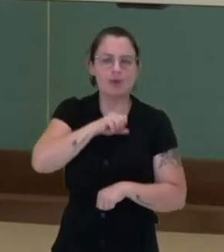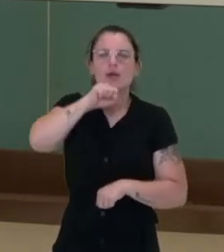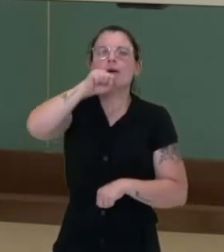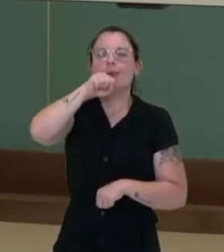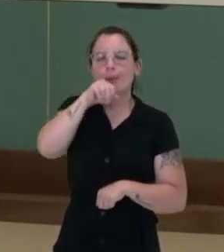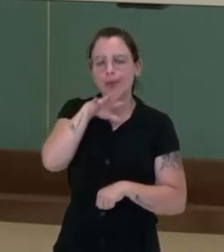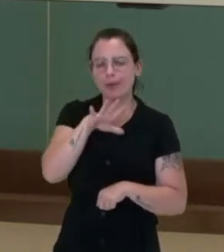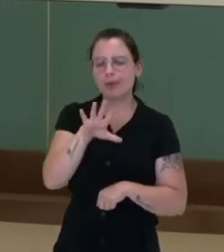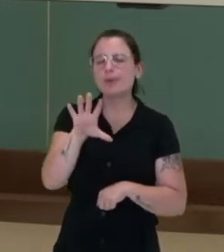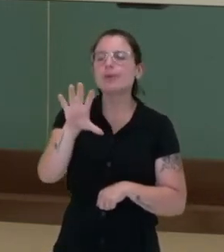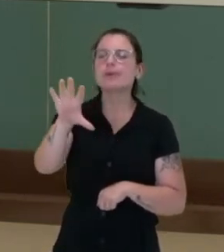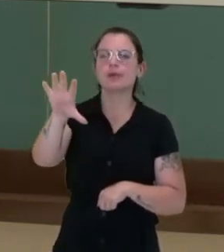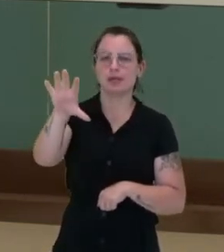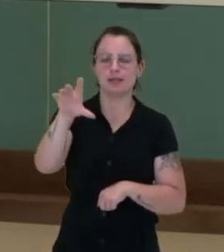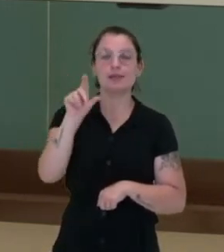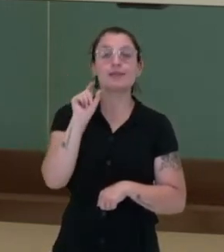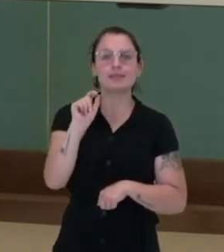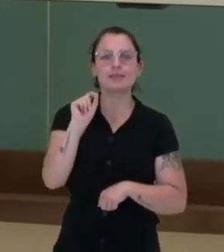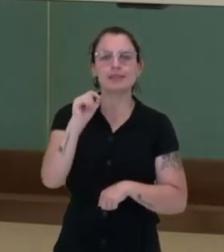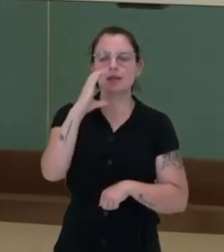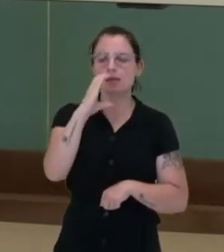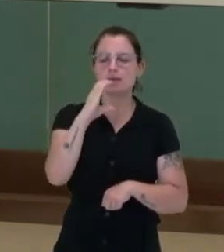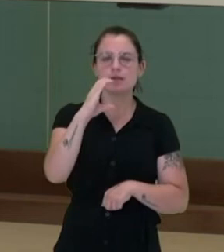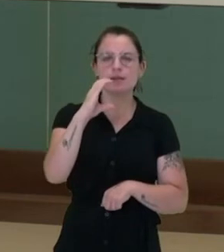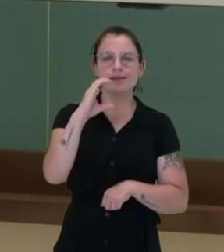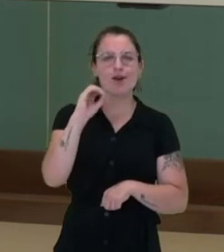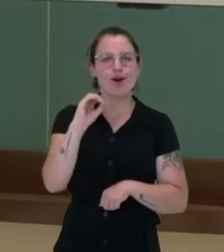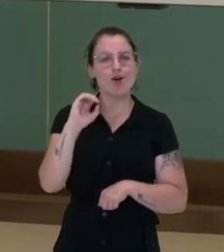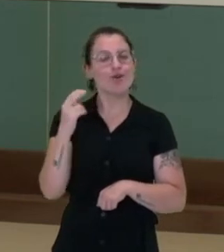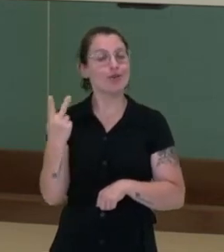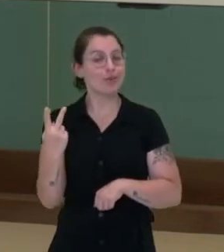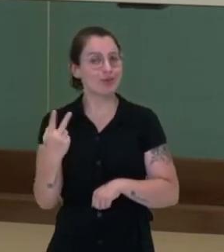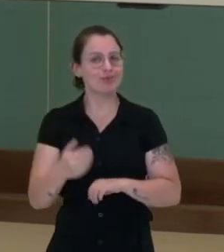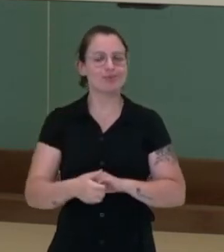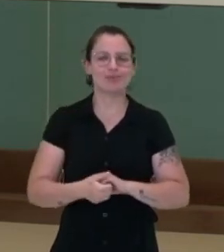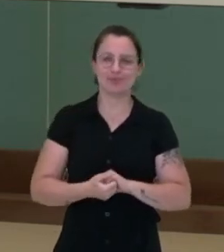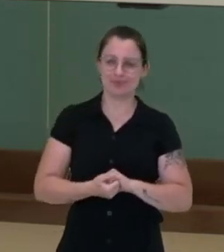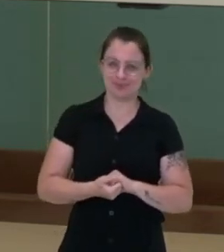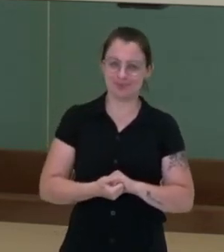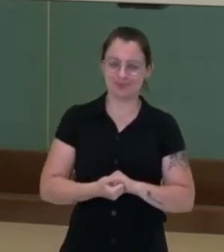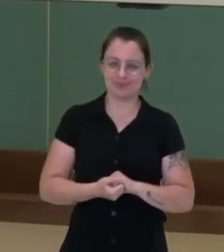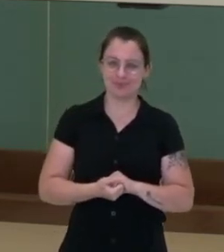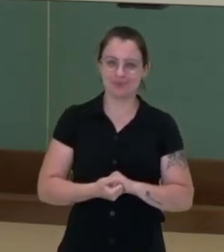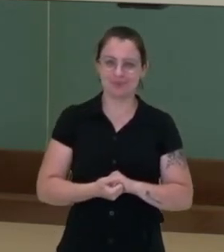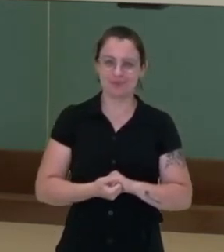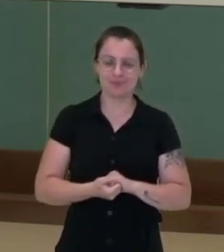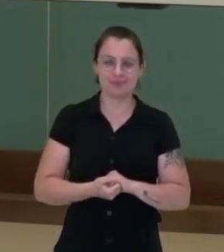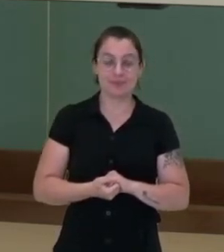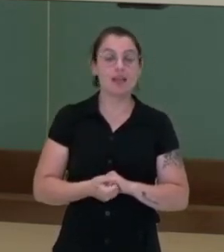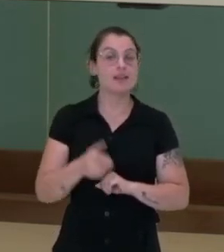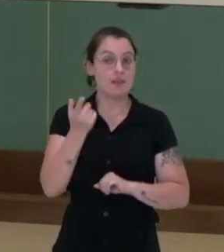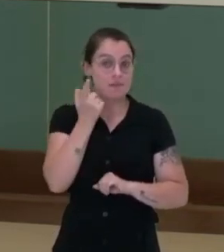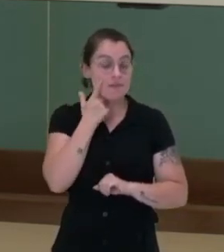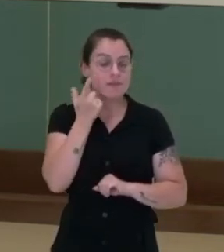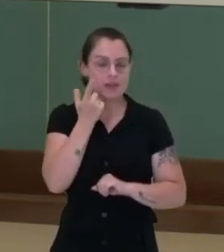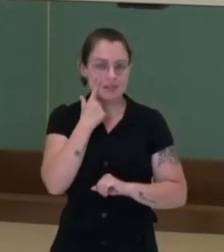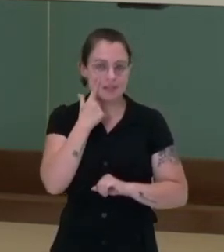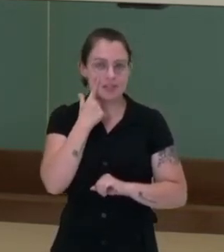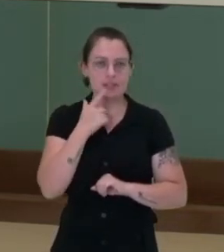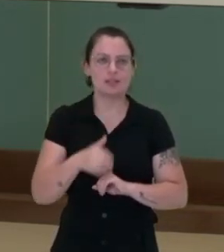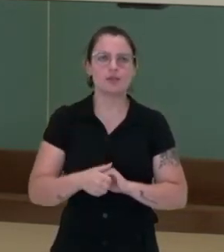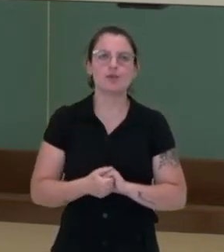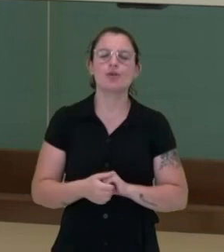Quando nós expiramos pela boca, liberamos dióxido de carbono. Então, eu estou fazendo